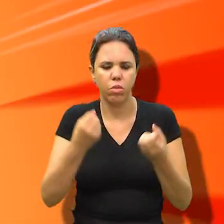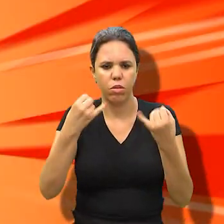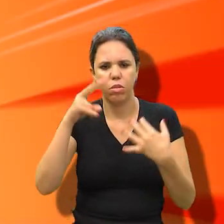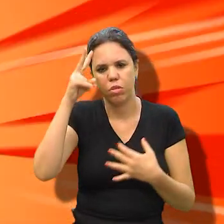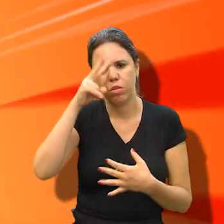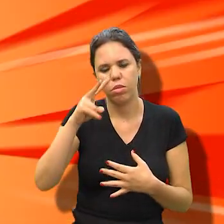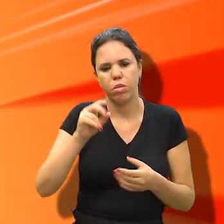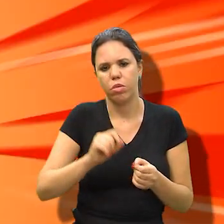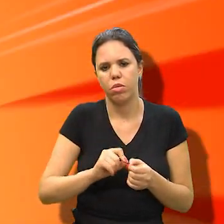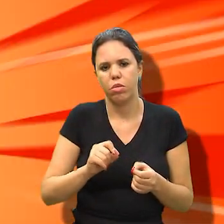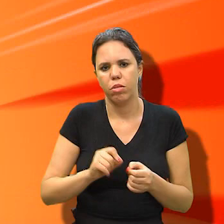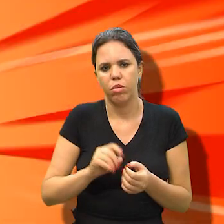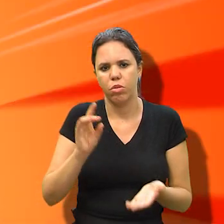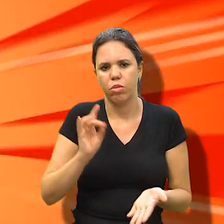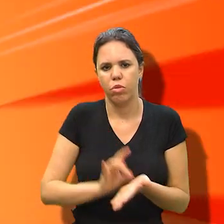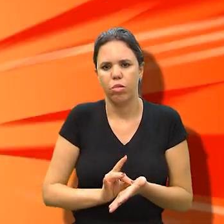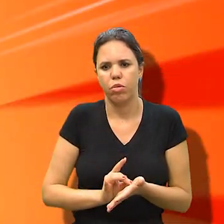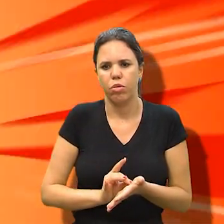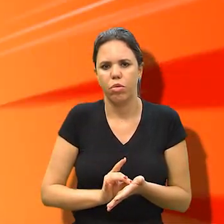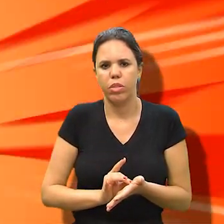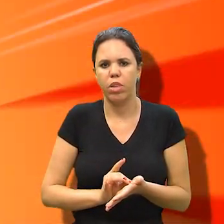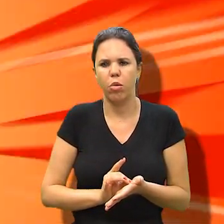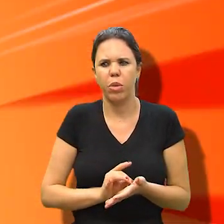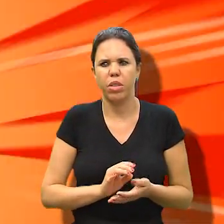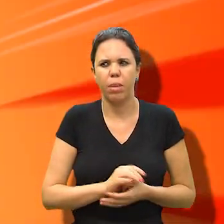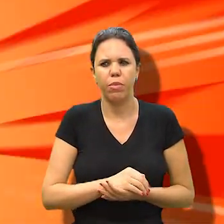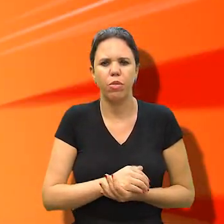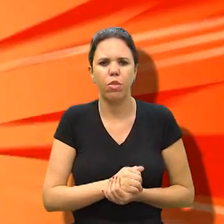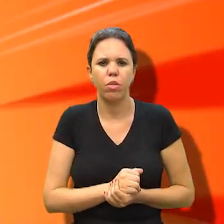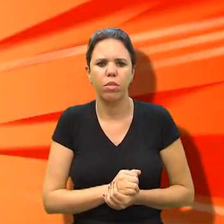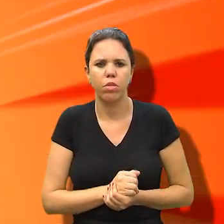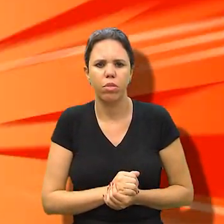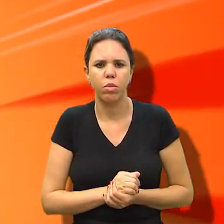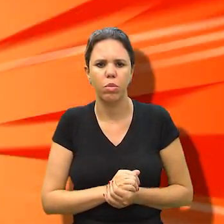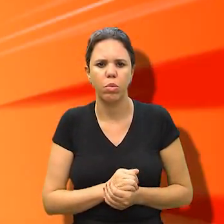bastante sobre a história, é o fato de como eu